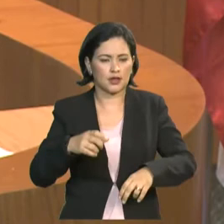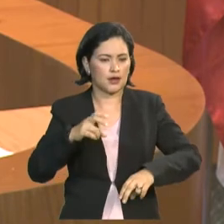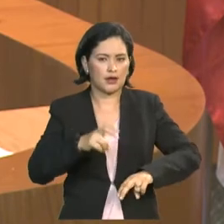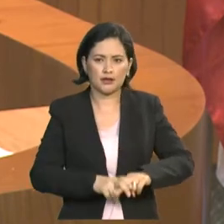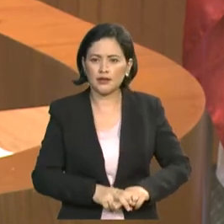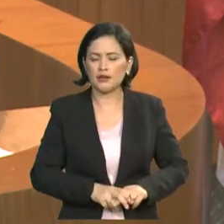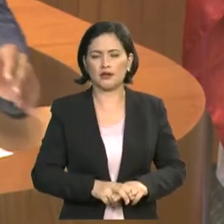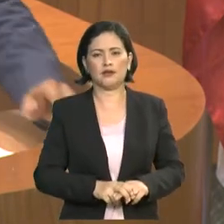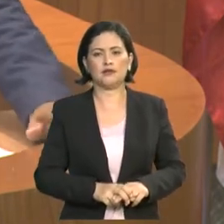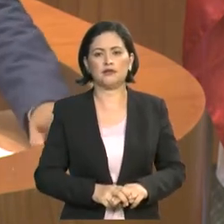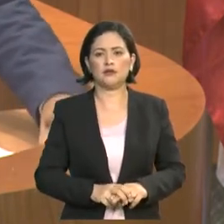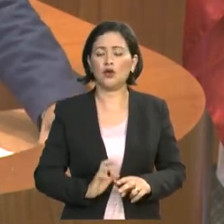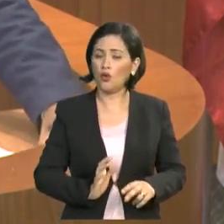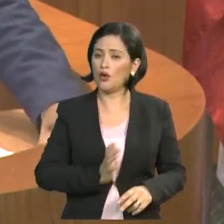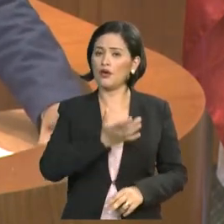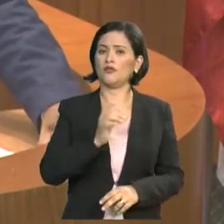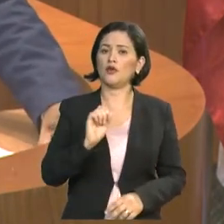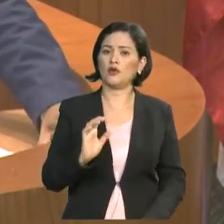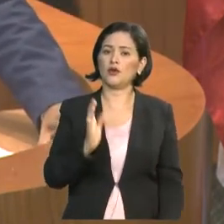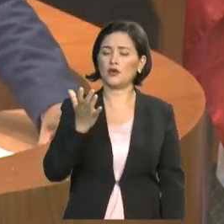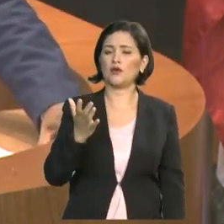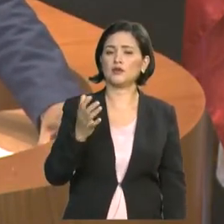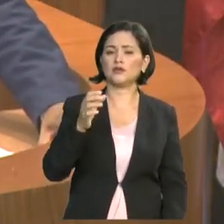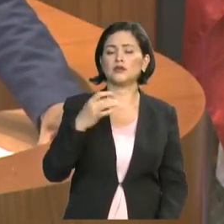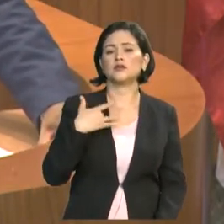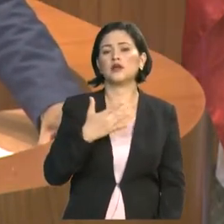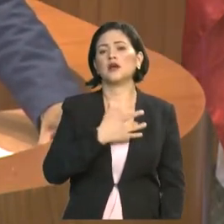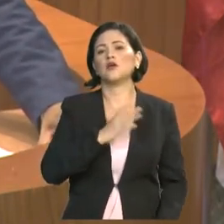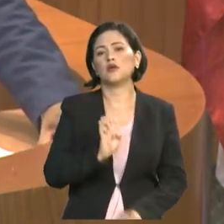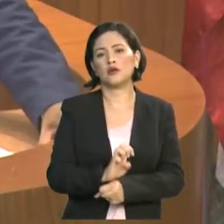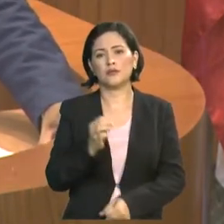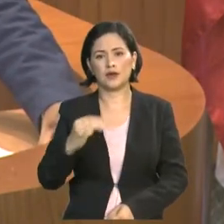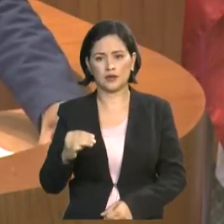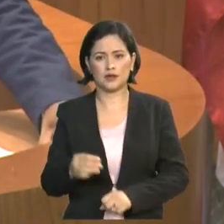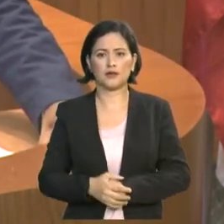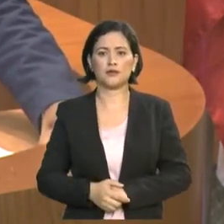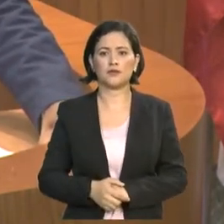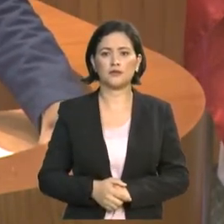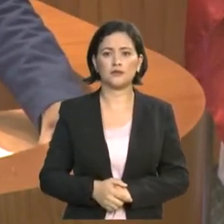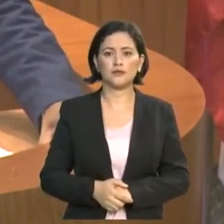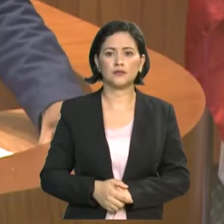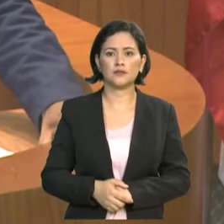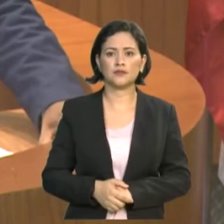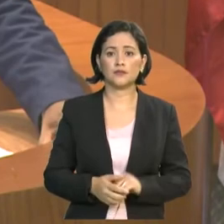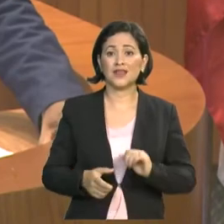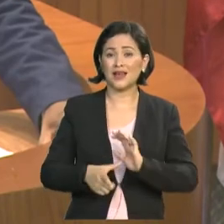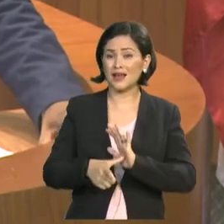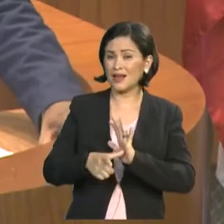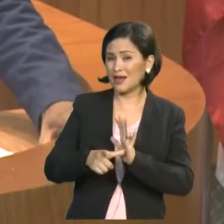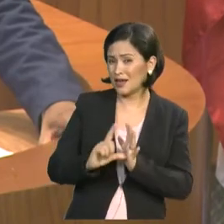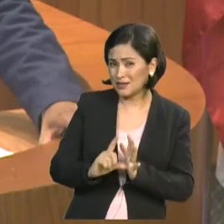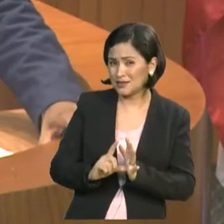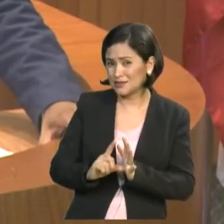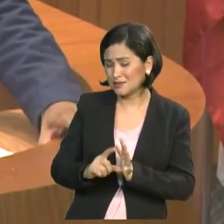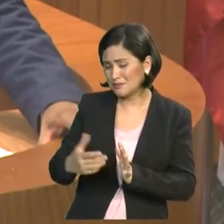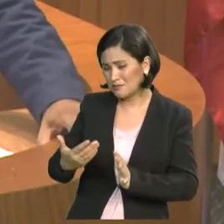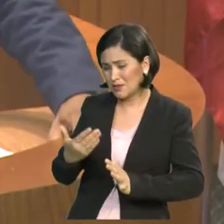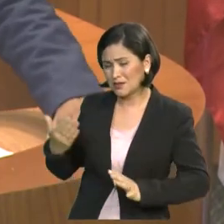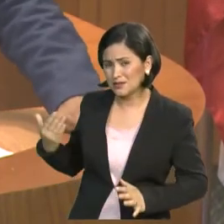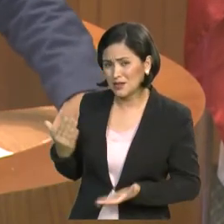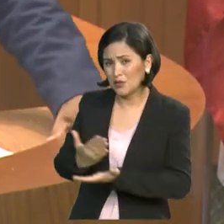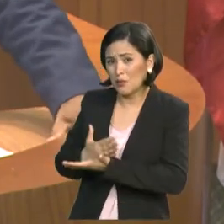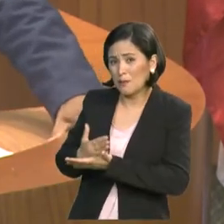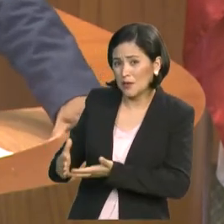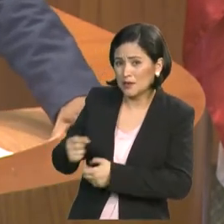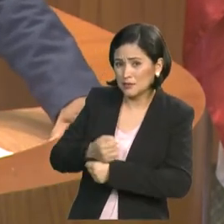a saúde do estado do Maranhão. E muito antes, bem antes, no início do nosso mandato, na primeira legislatura, em